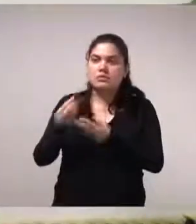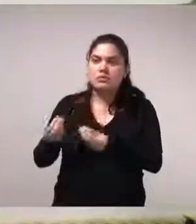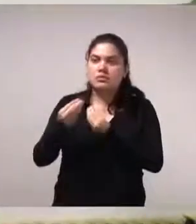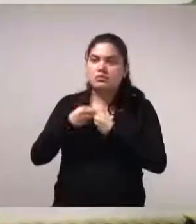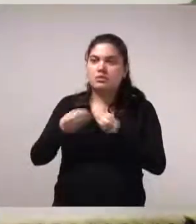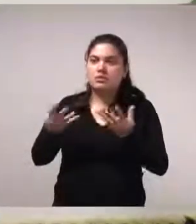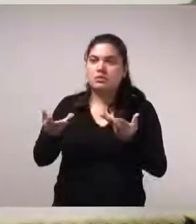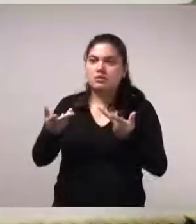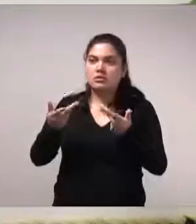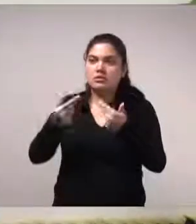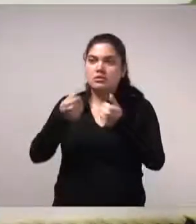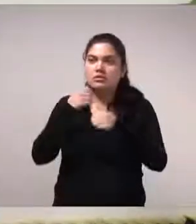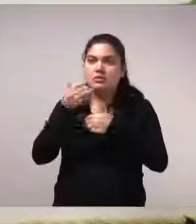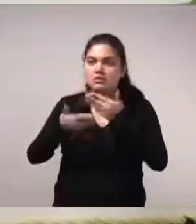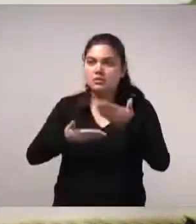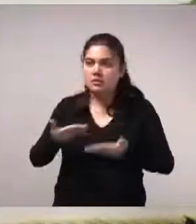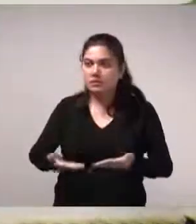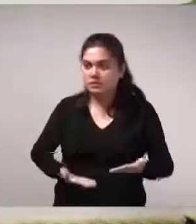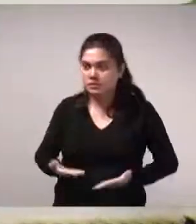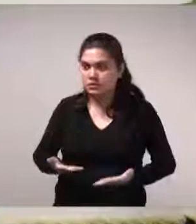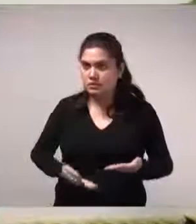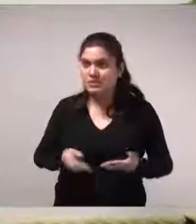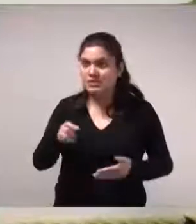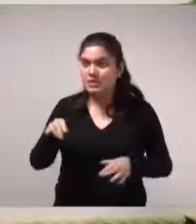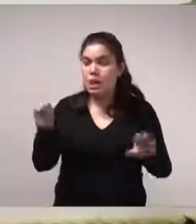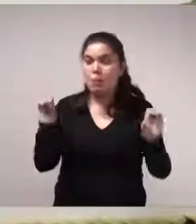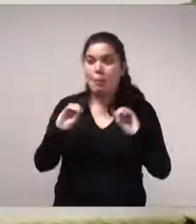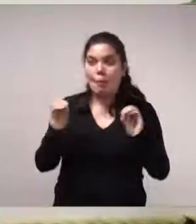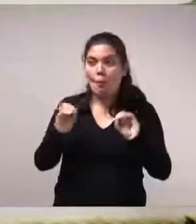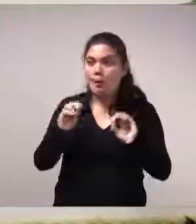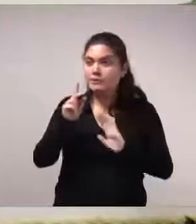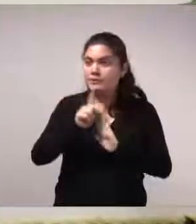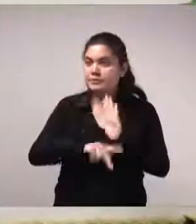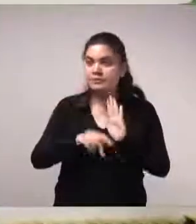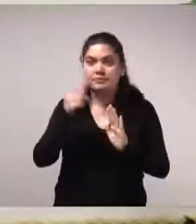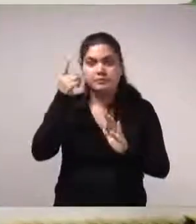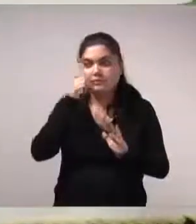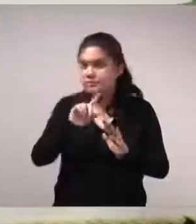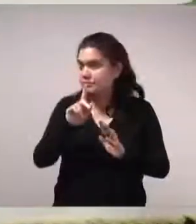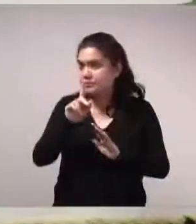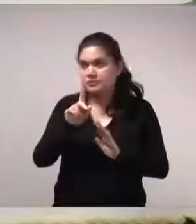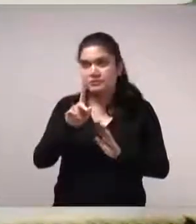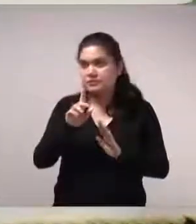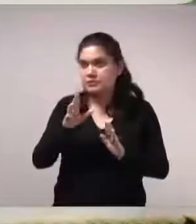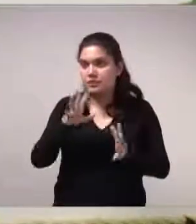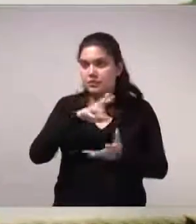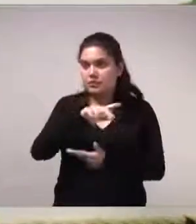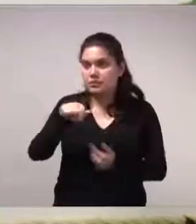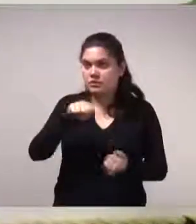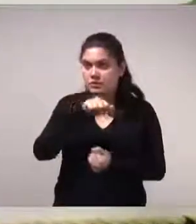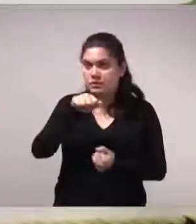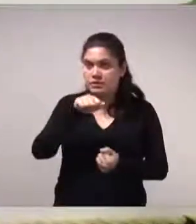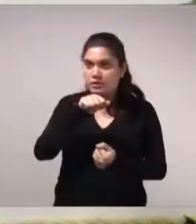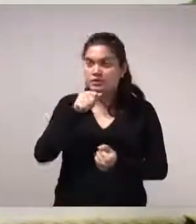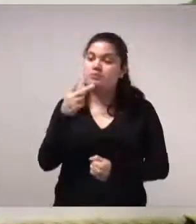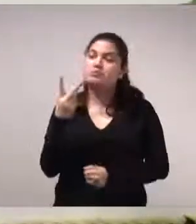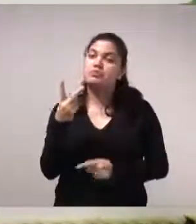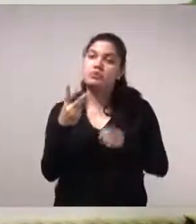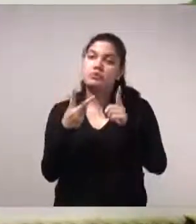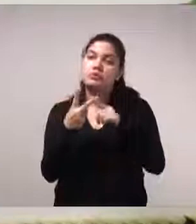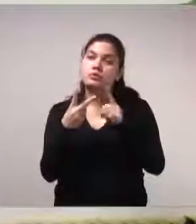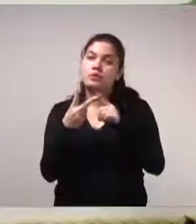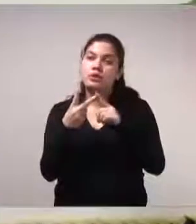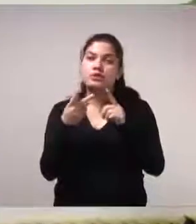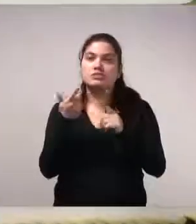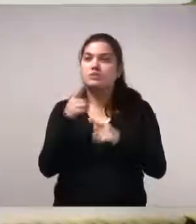desse serviço. Então, sem um bom projeto, você não alcança a sustentabilidade. O 2 é entender que não existe uma sustentabilidade